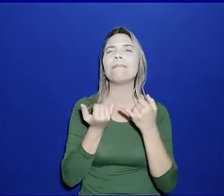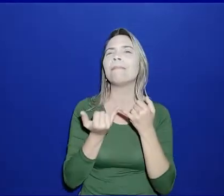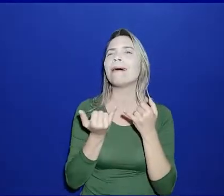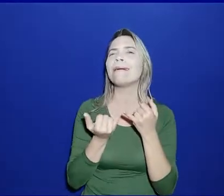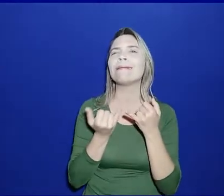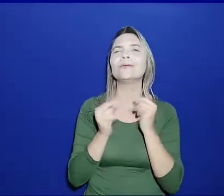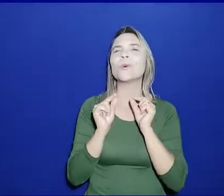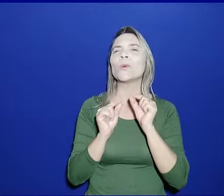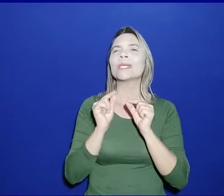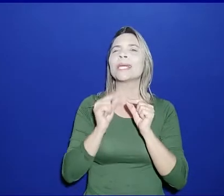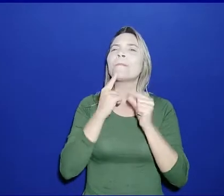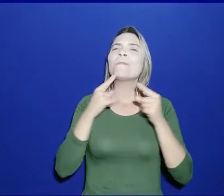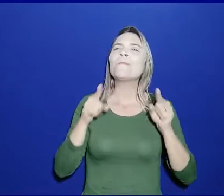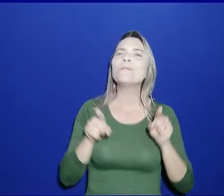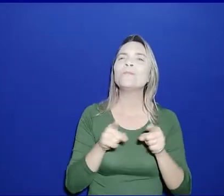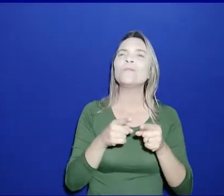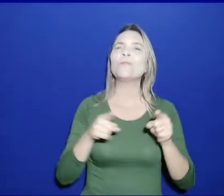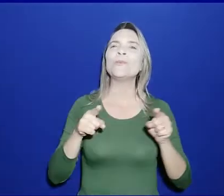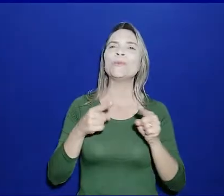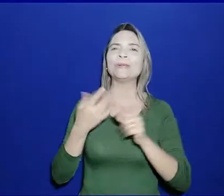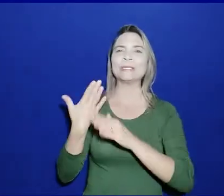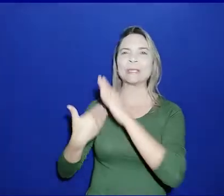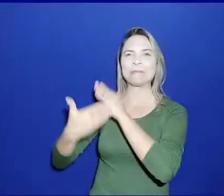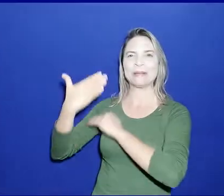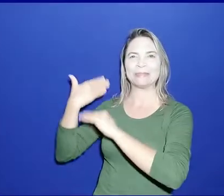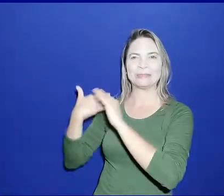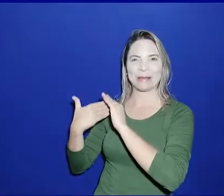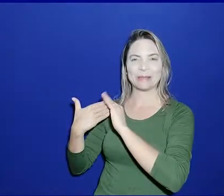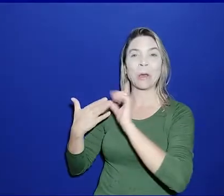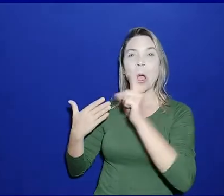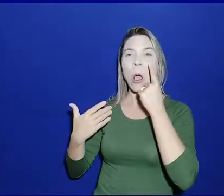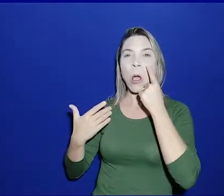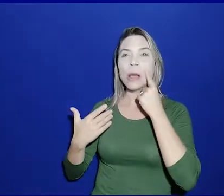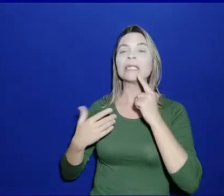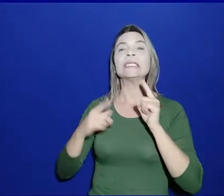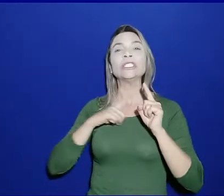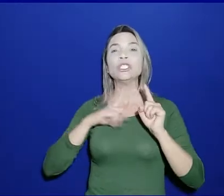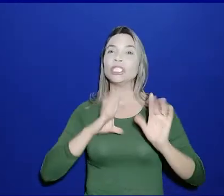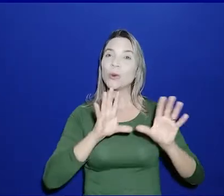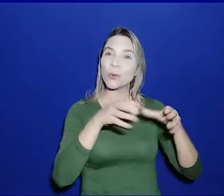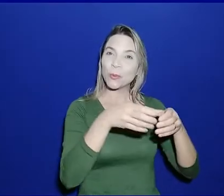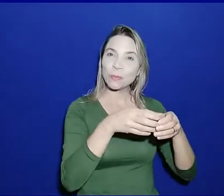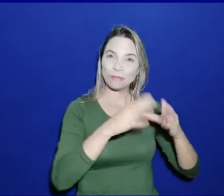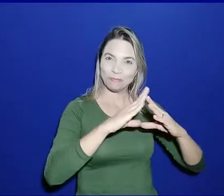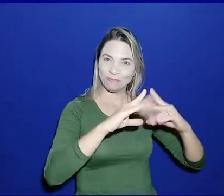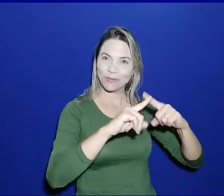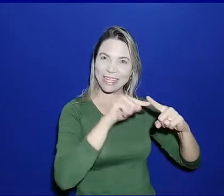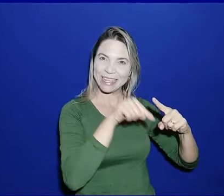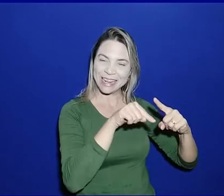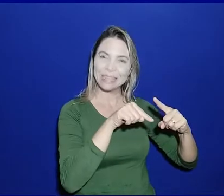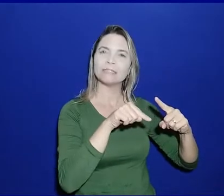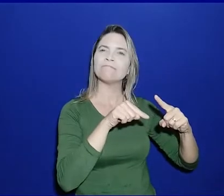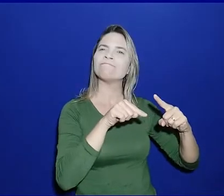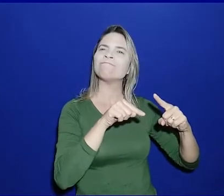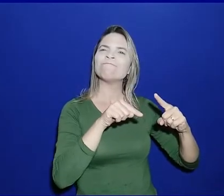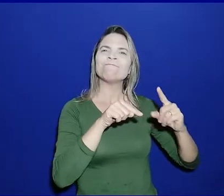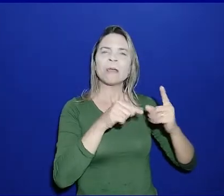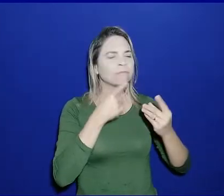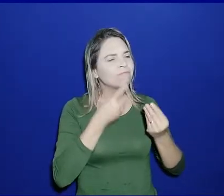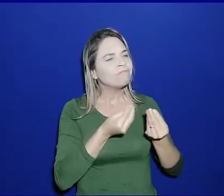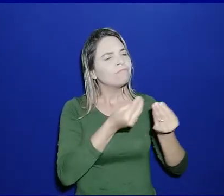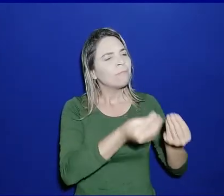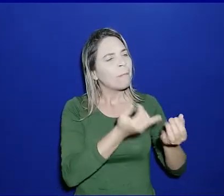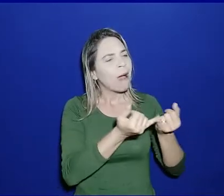hino cristão primitivo. Aqueles a quem Paulo se dirigia sabiam que esse hino poderia